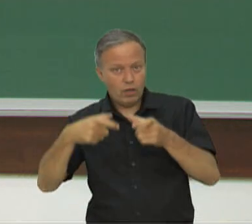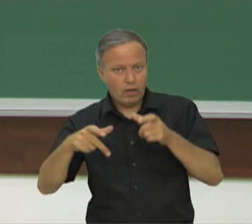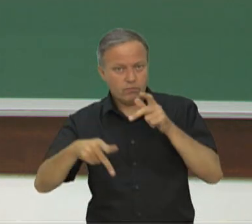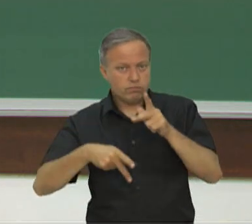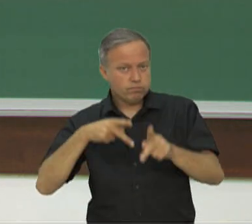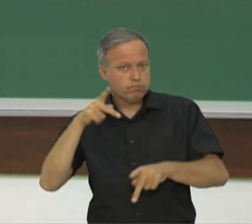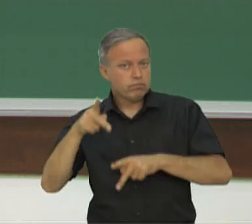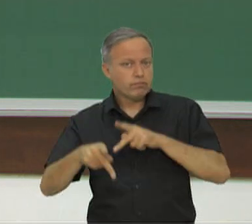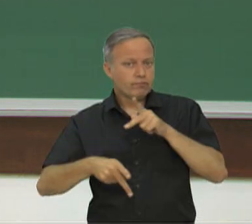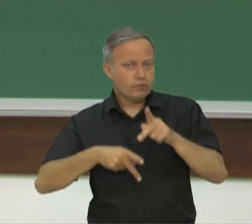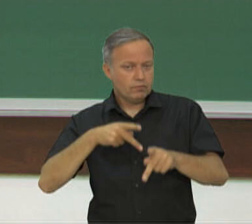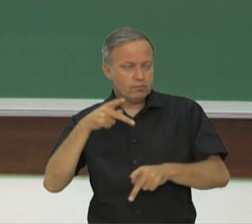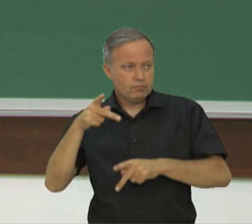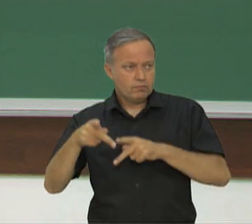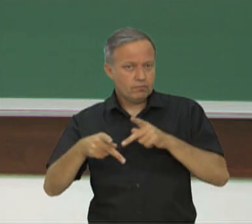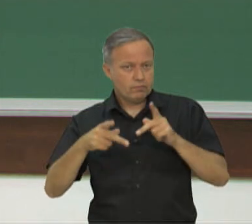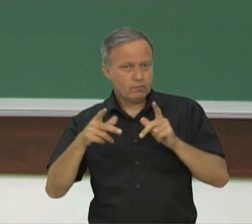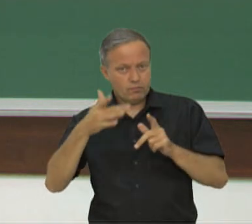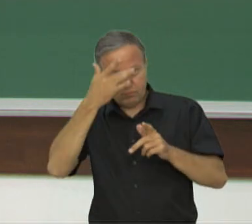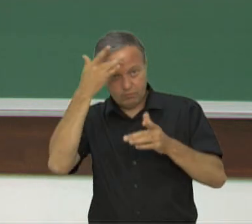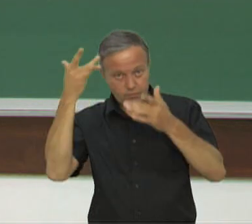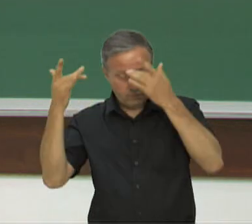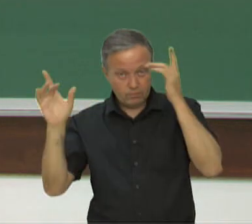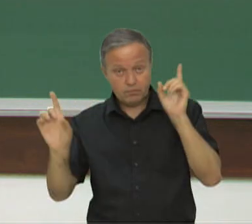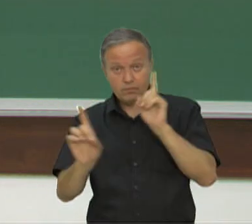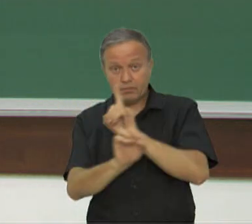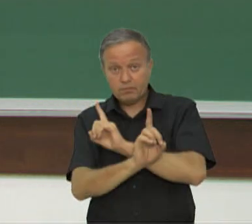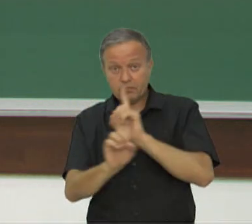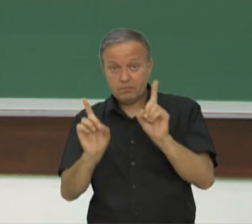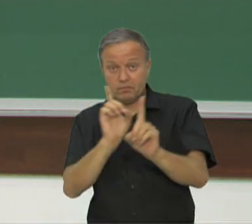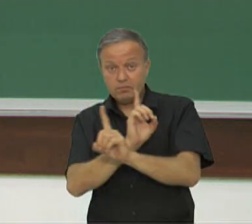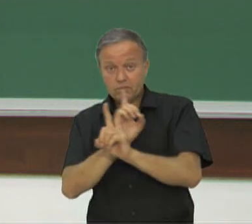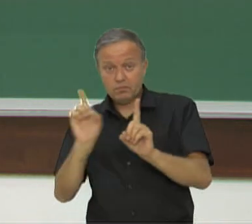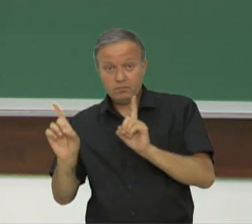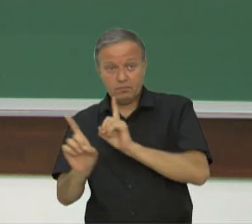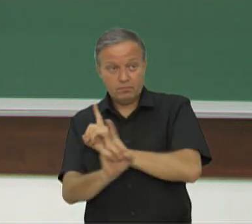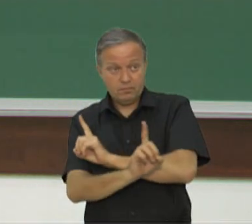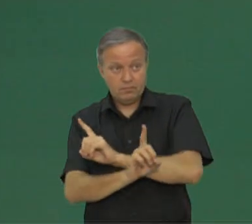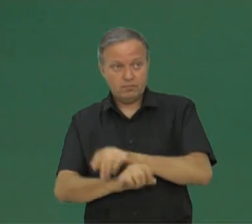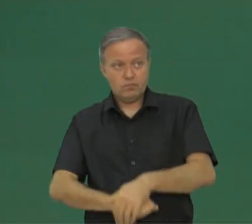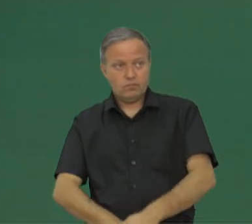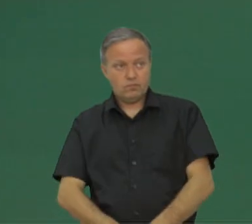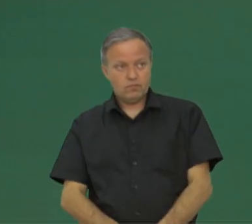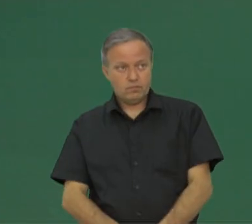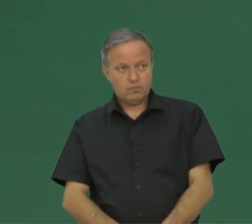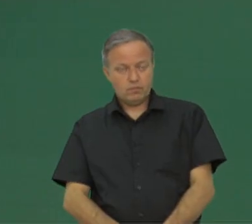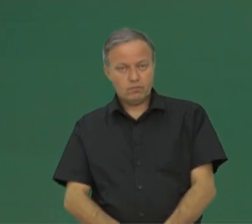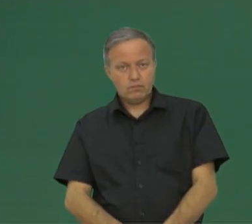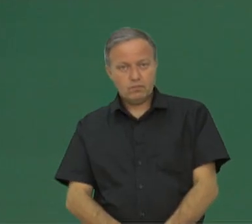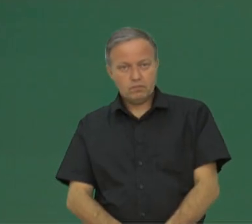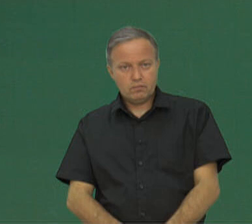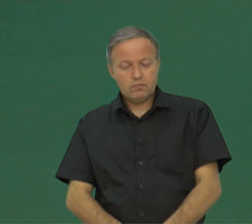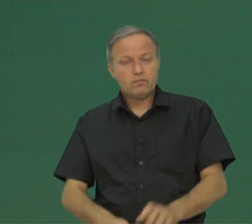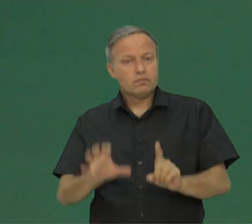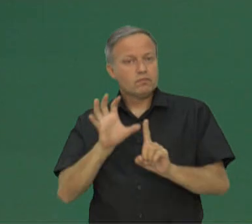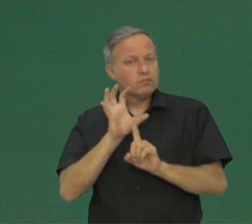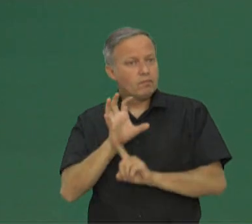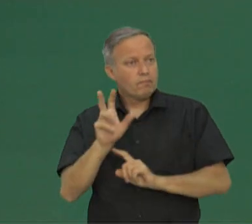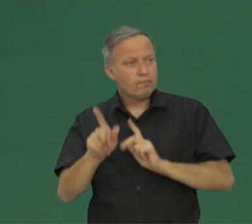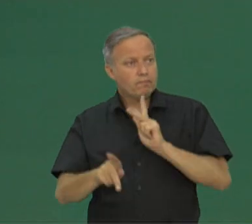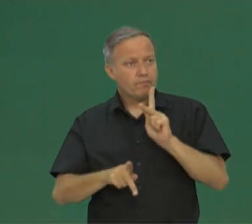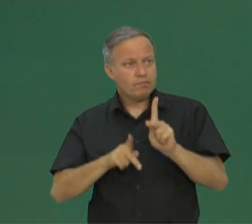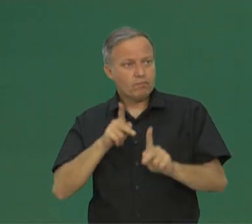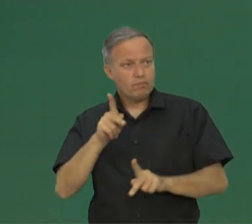as pessoas circulam? Ficou claro? Muito bom. Então vamos lá. Aí sim, intervenção